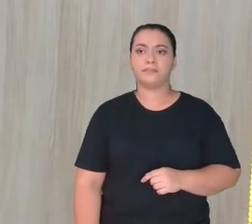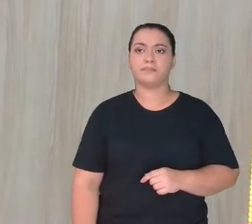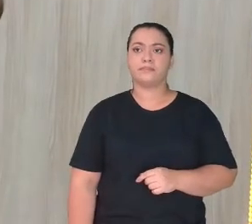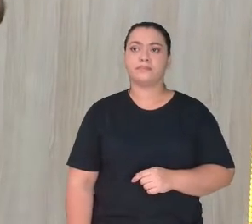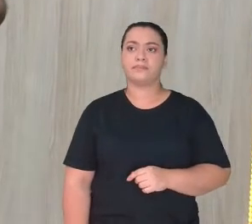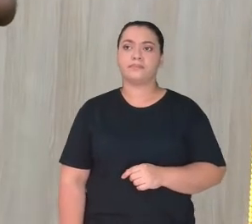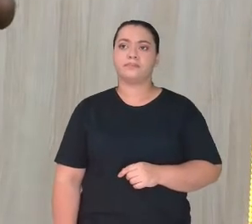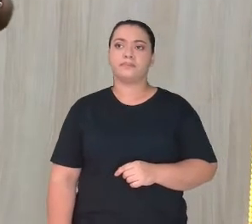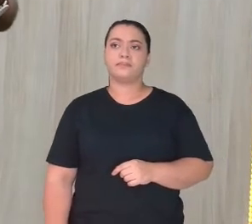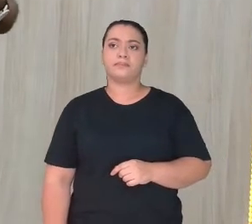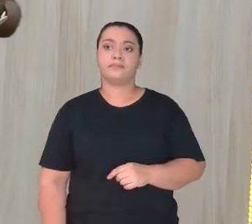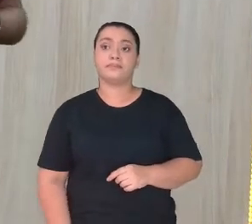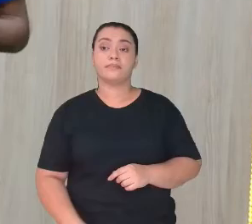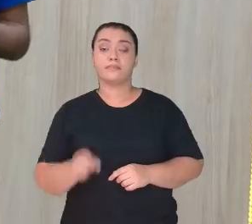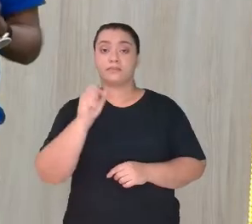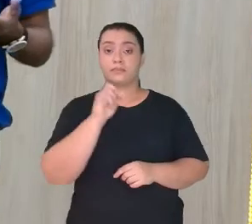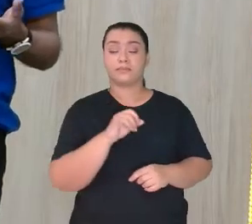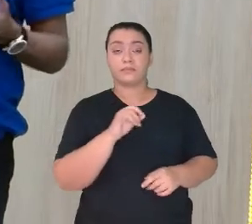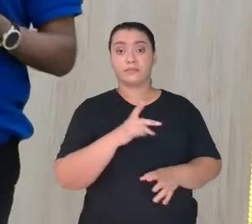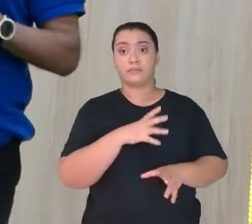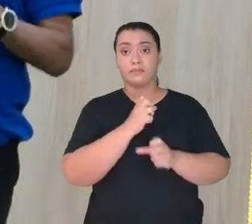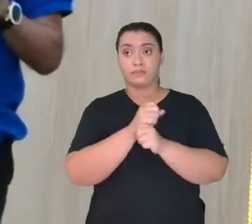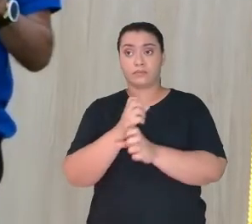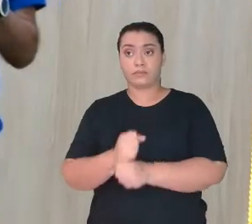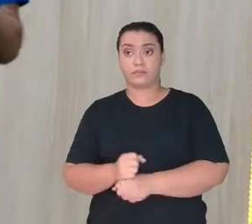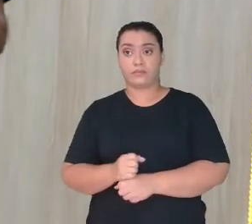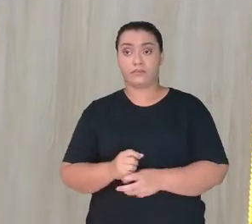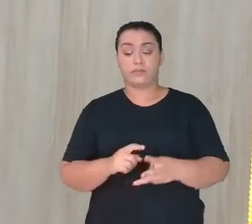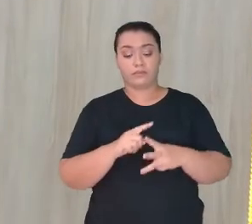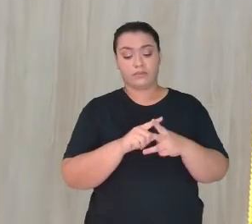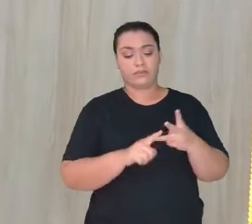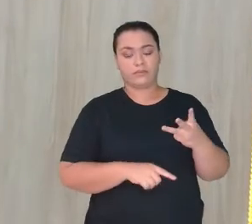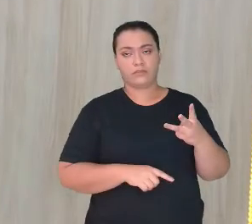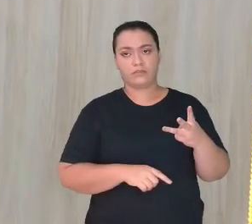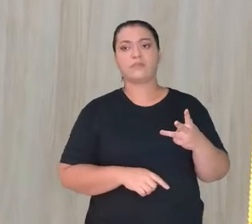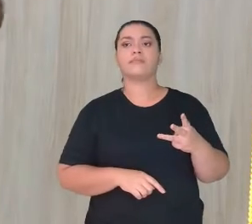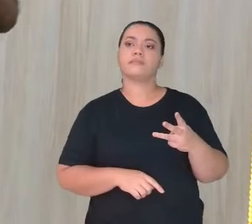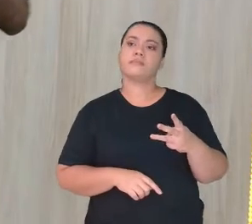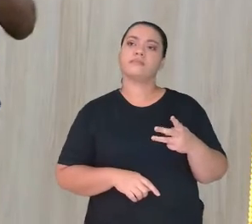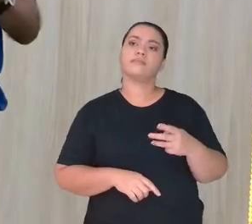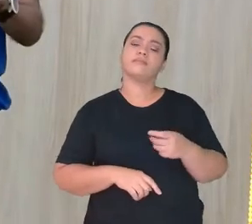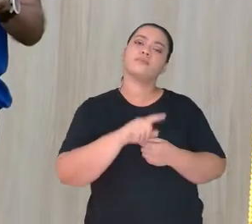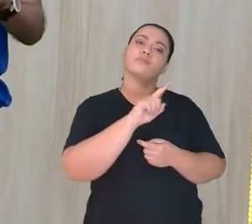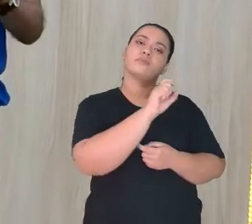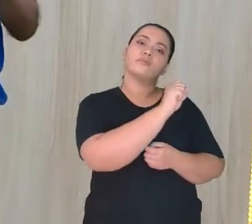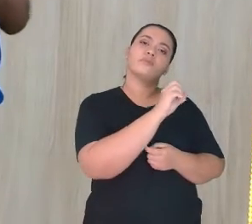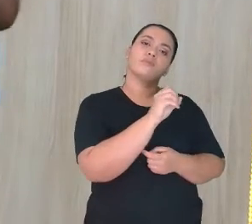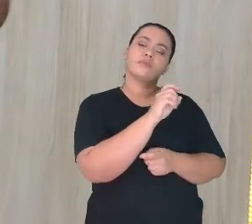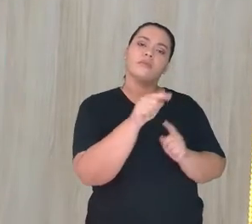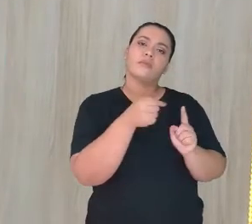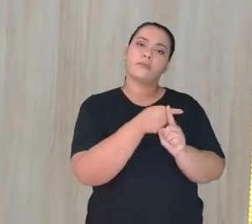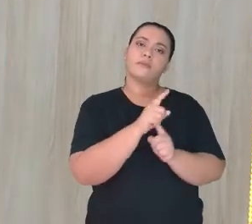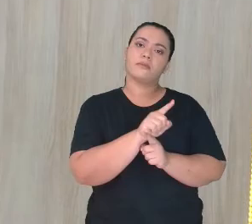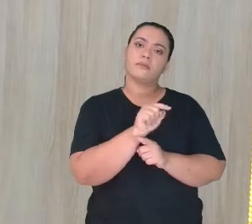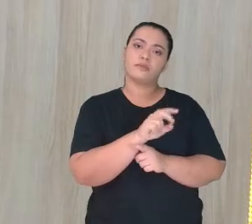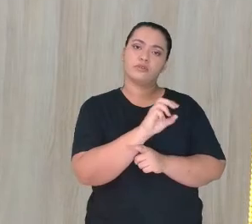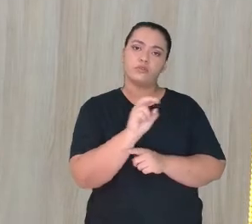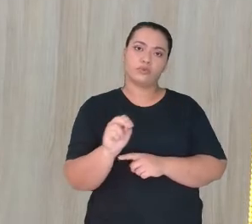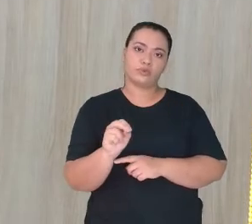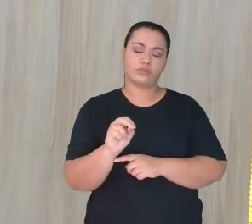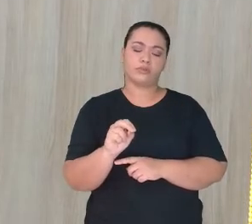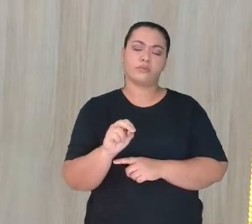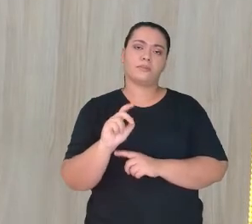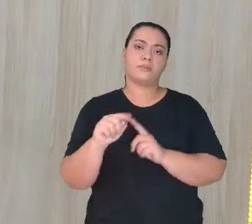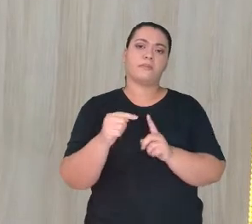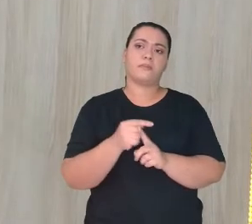Ó, se a gente somar as 3 figuras em si, vou pegar 800 mais 1.200, aí vai